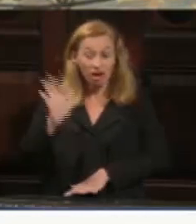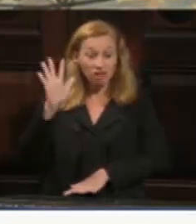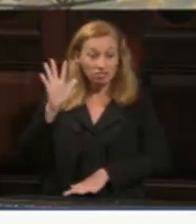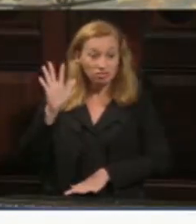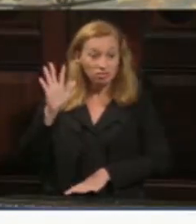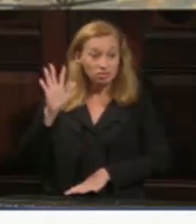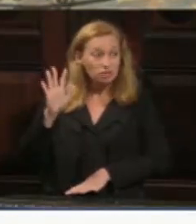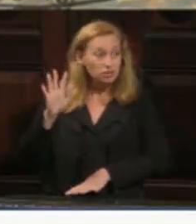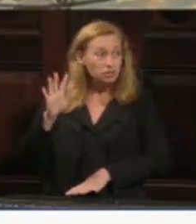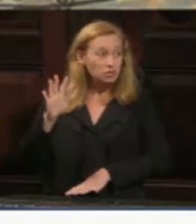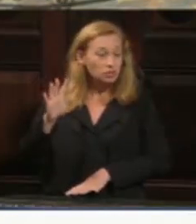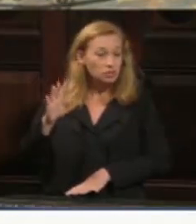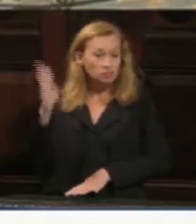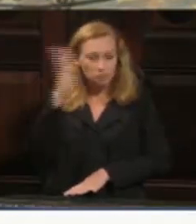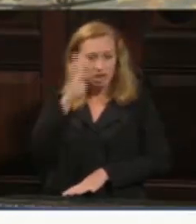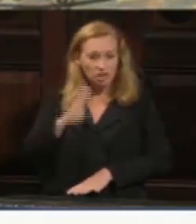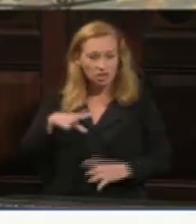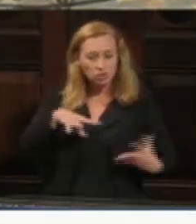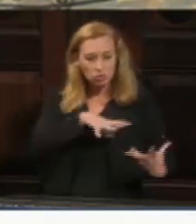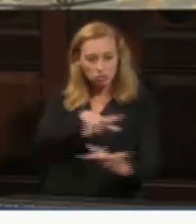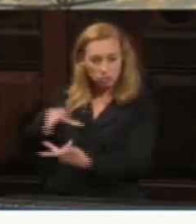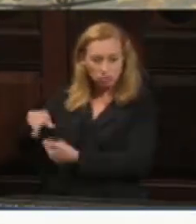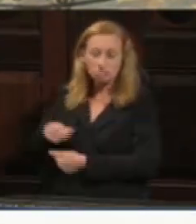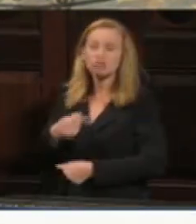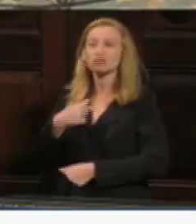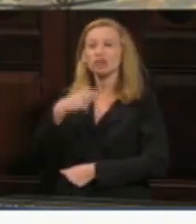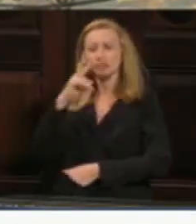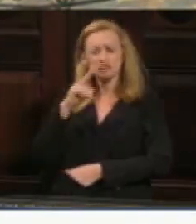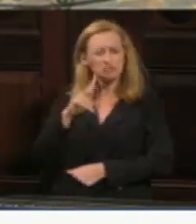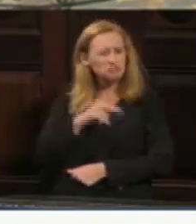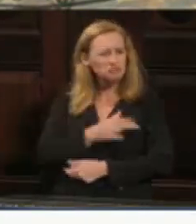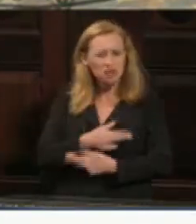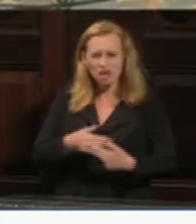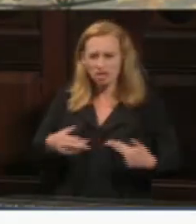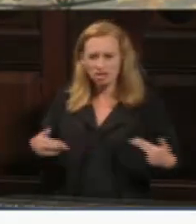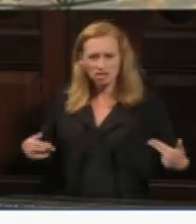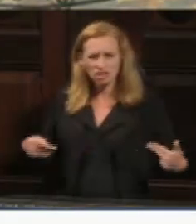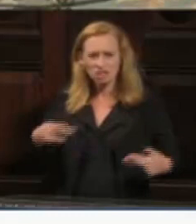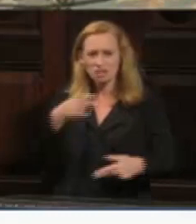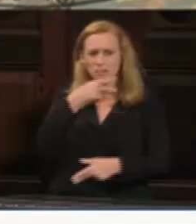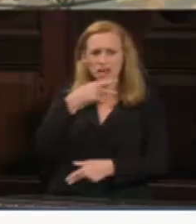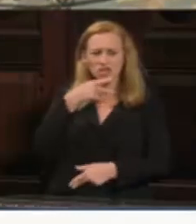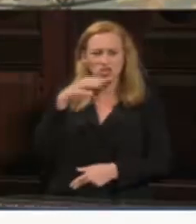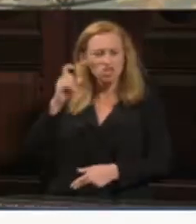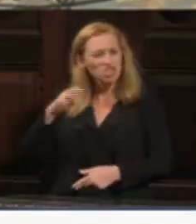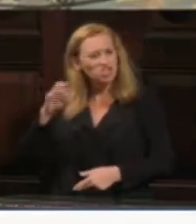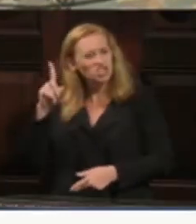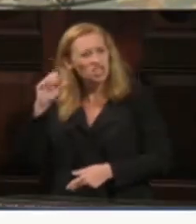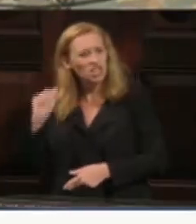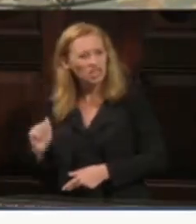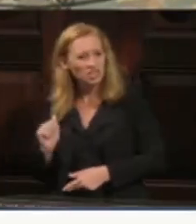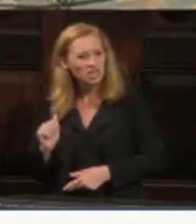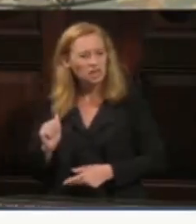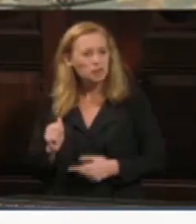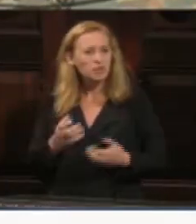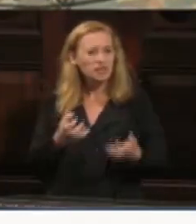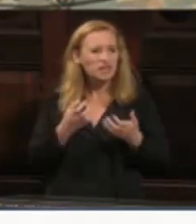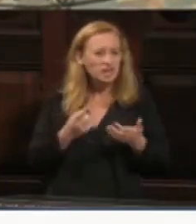América Latina. Eu já ouvi várias vezes esses partidos de esquerda levantarem voz para